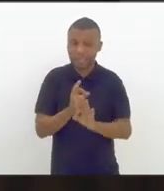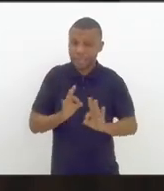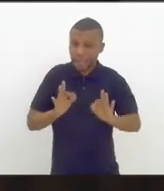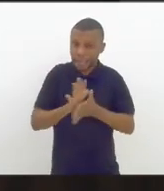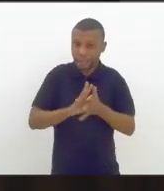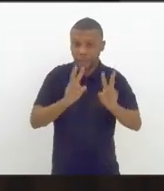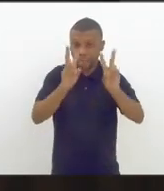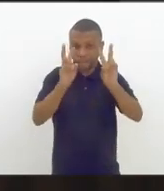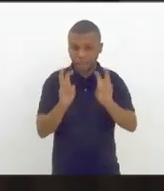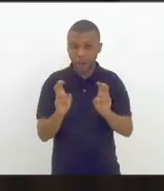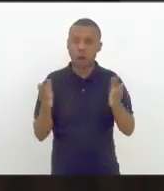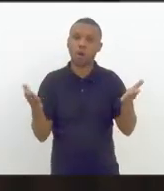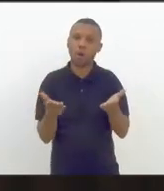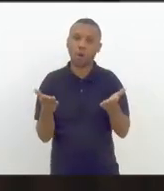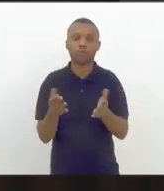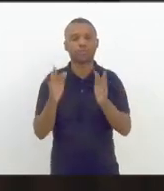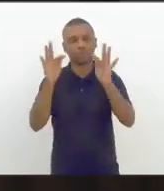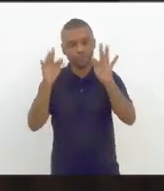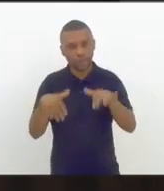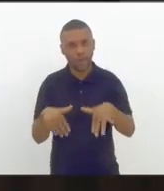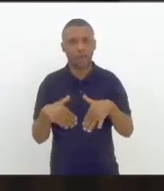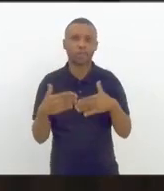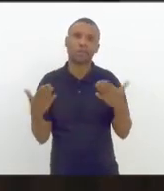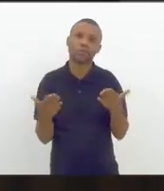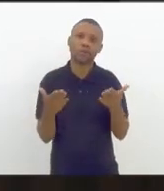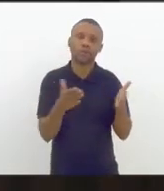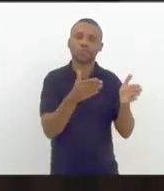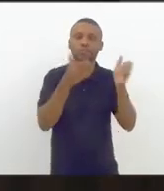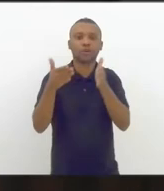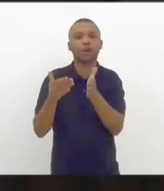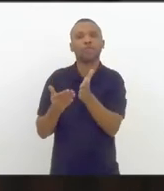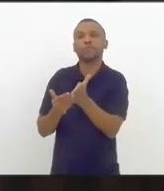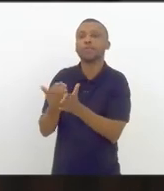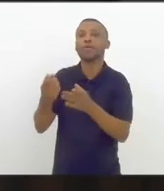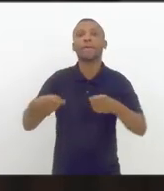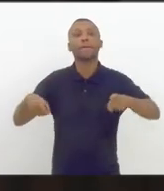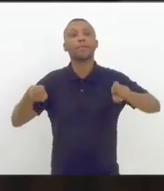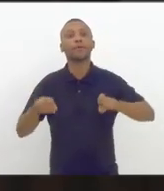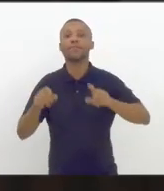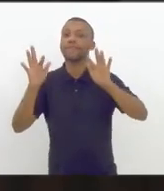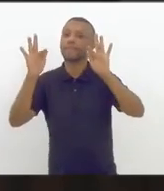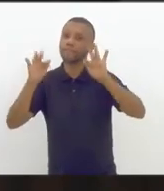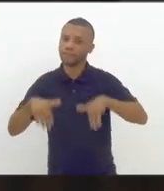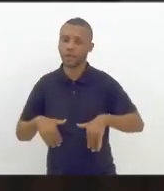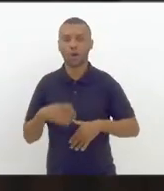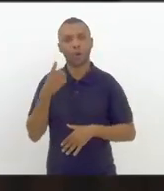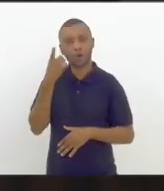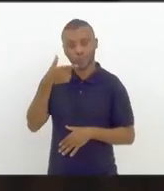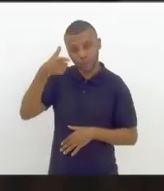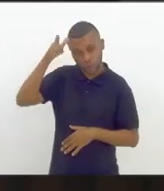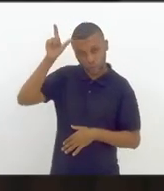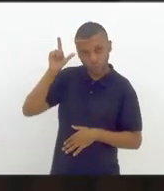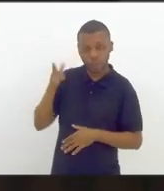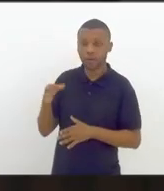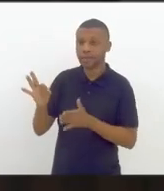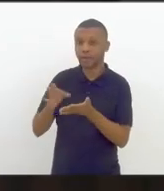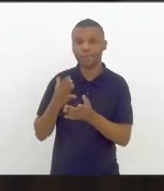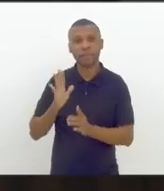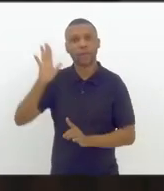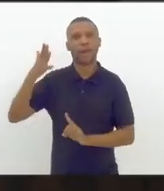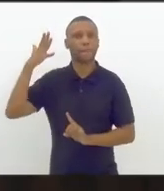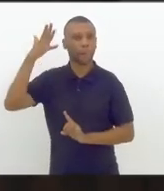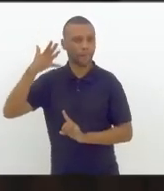tratar na ordem do dia, encerra-se a ordem do dia, inicia-se o expediente final. Deputado Luiz Paulo estava